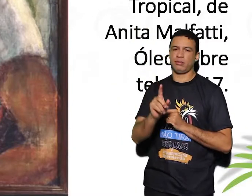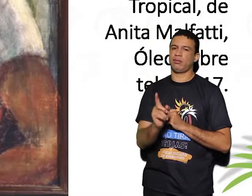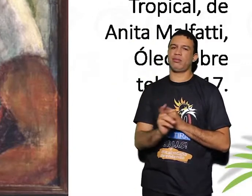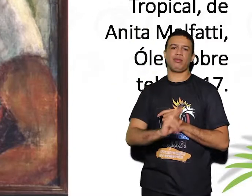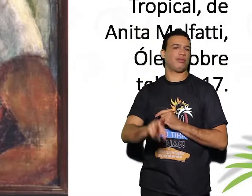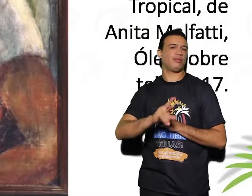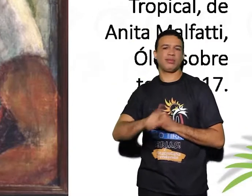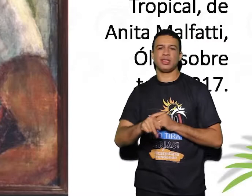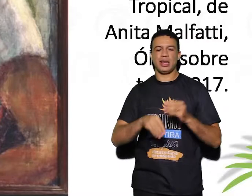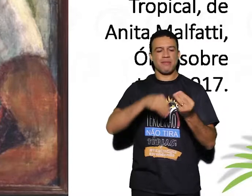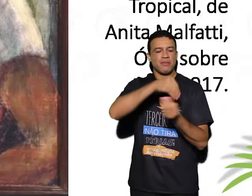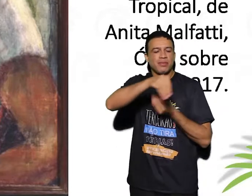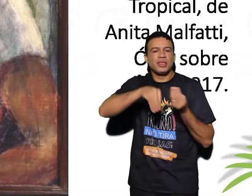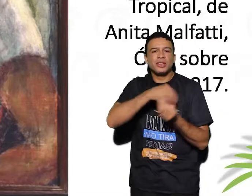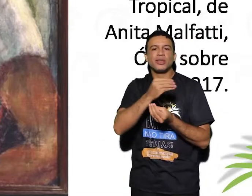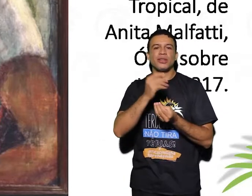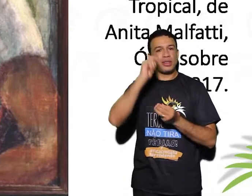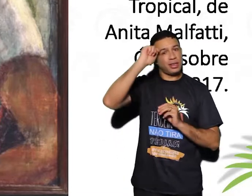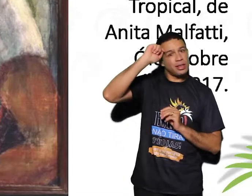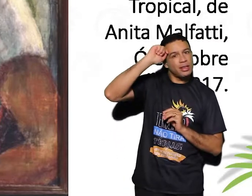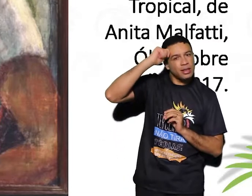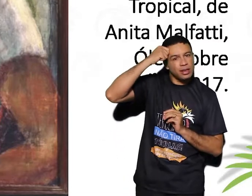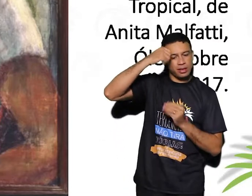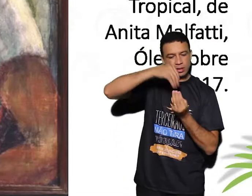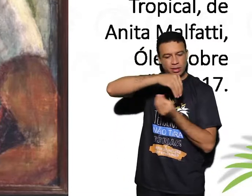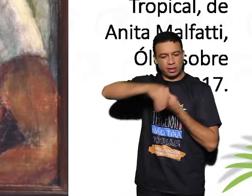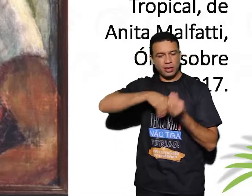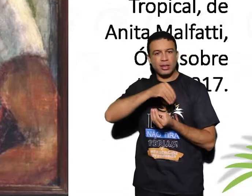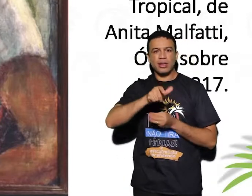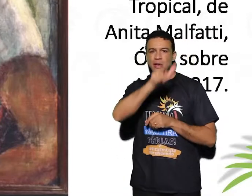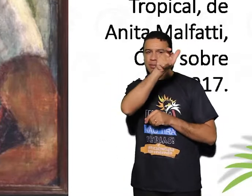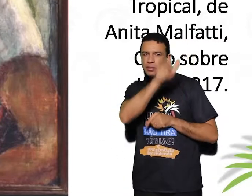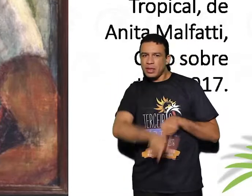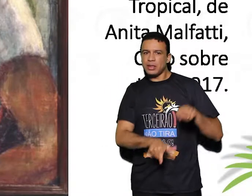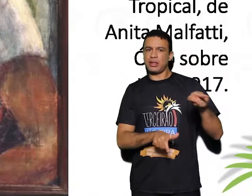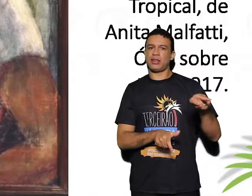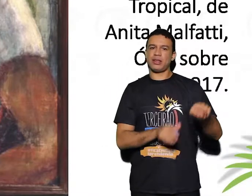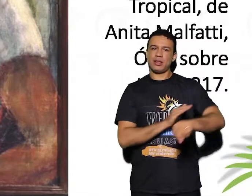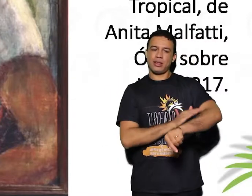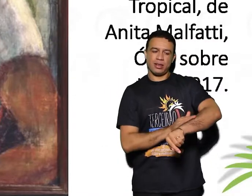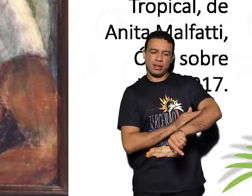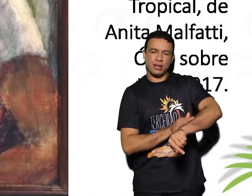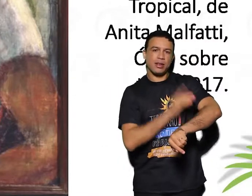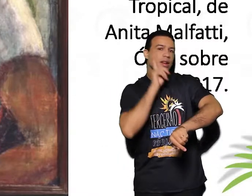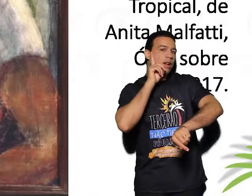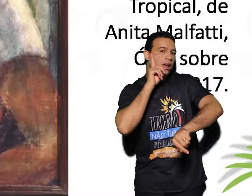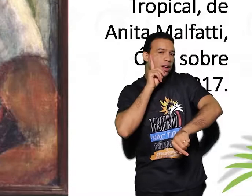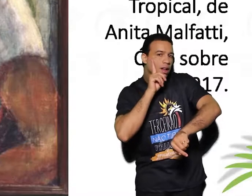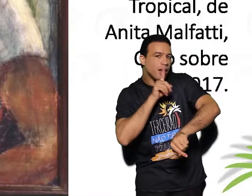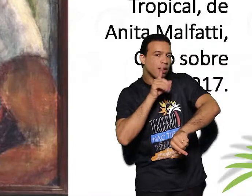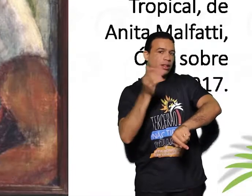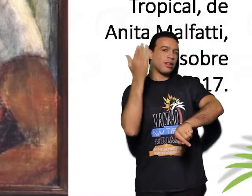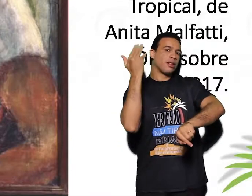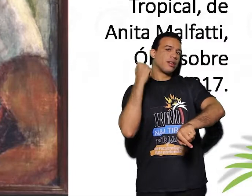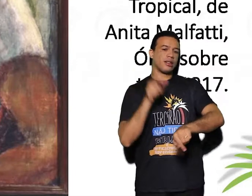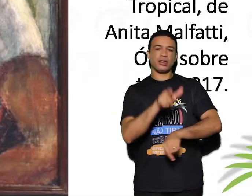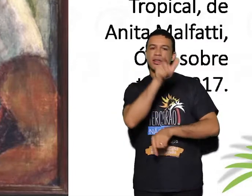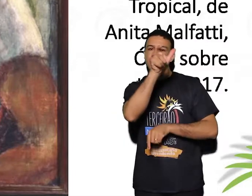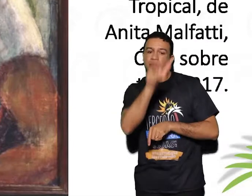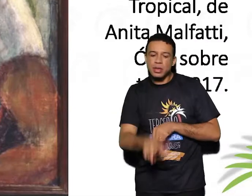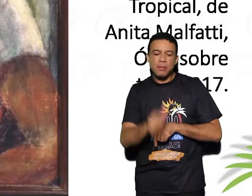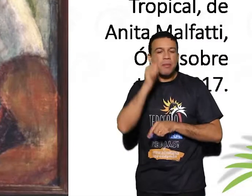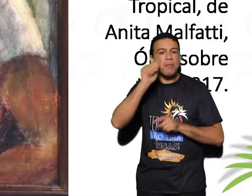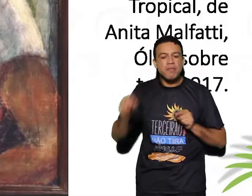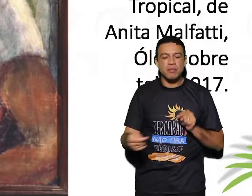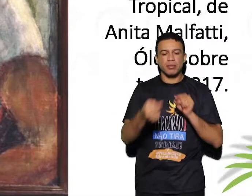traços mestiços, traços negros, né, a preta daquele período, a mulata daquele período, a negra daquele período, a mulher que era a cara do